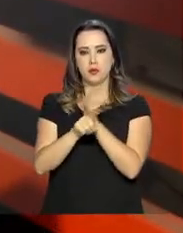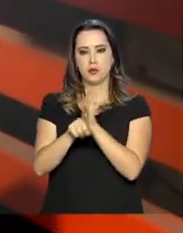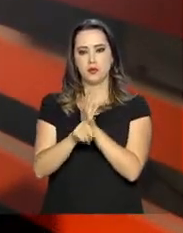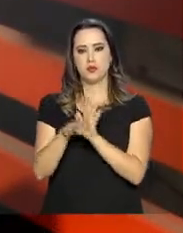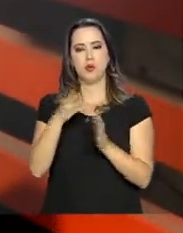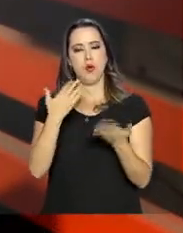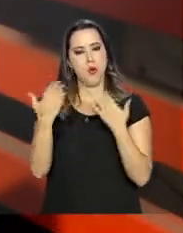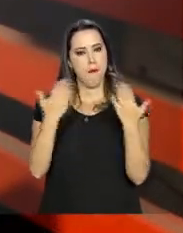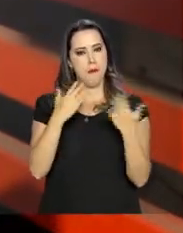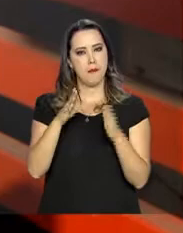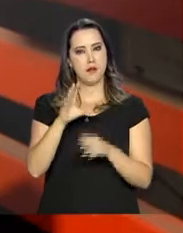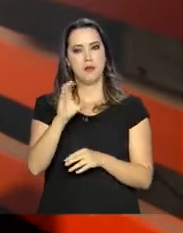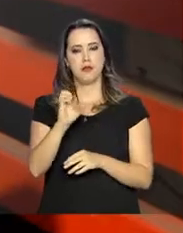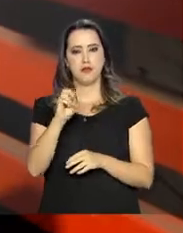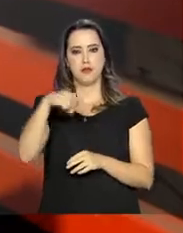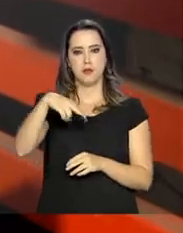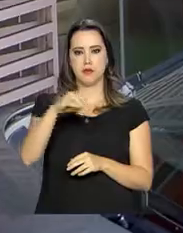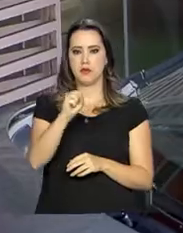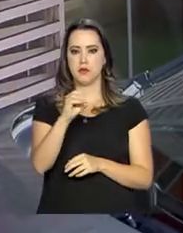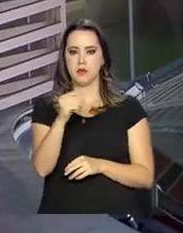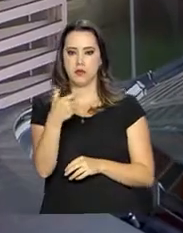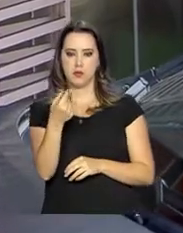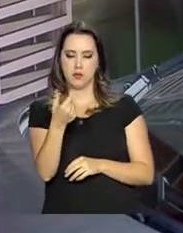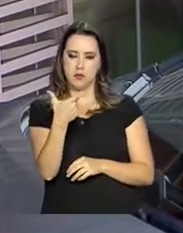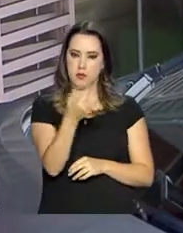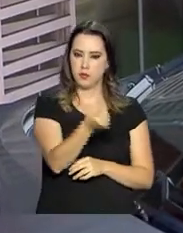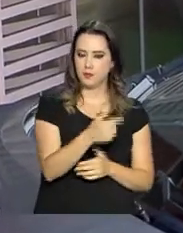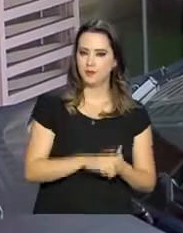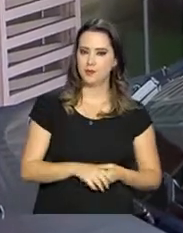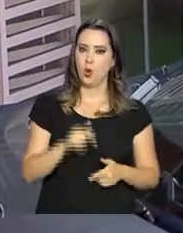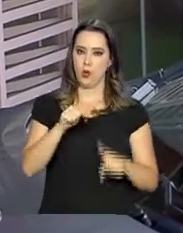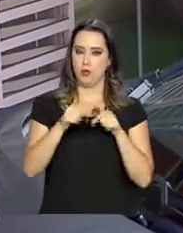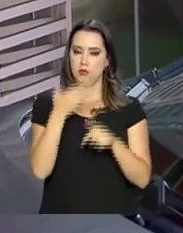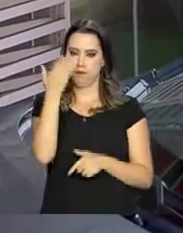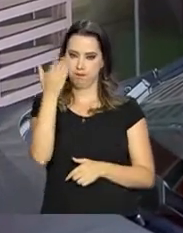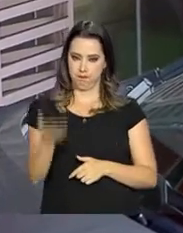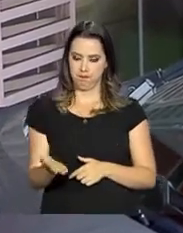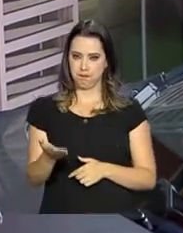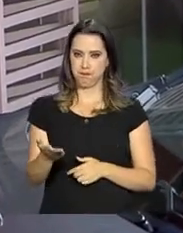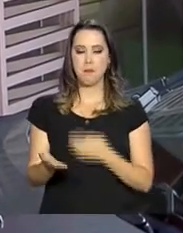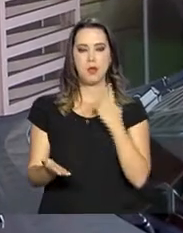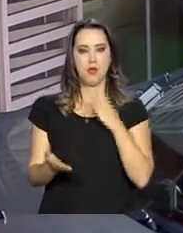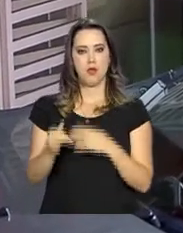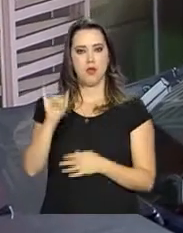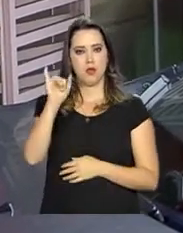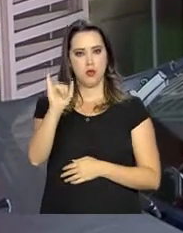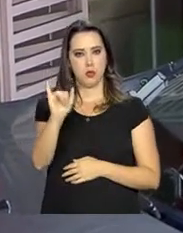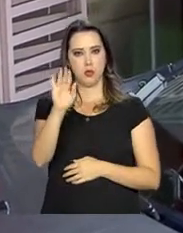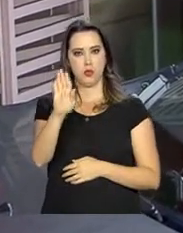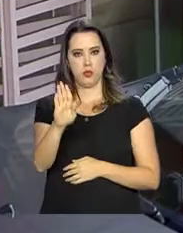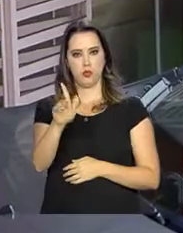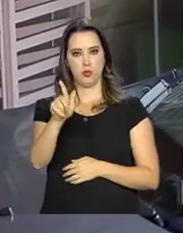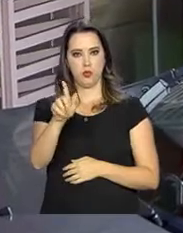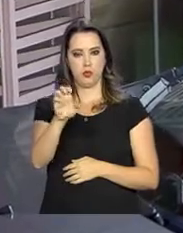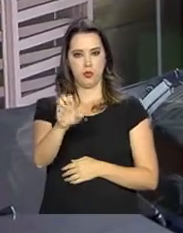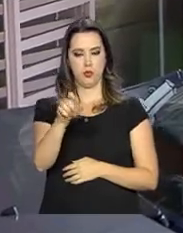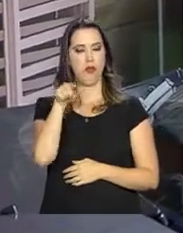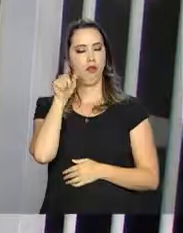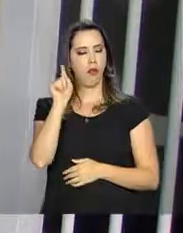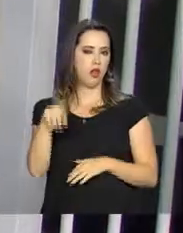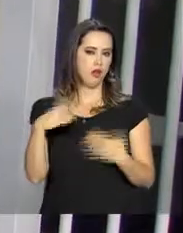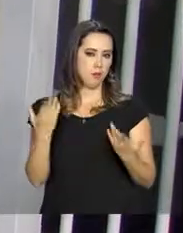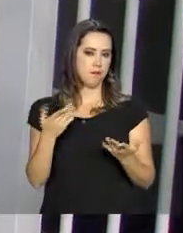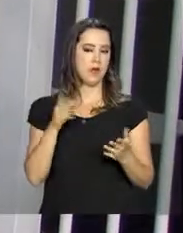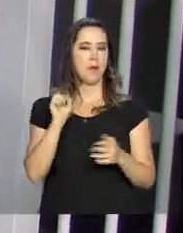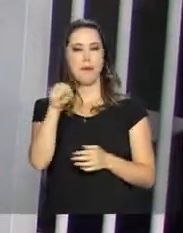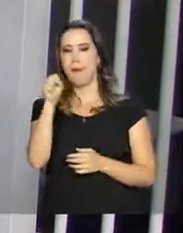para simular o censo demográfico de 2020. O trabalho desses agentes do Instituto Brasileiro de Geografia e Estatística, o IBGE, é assim.